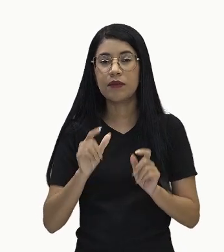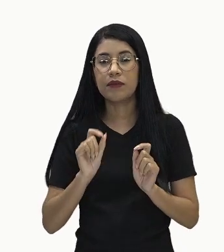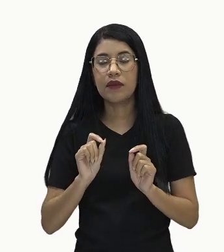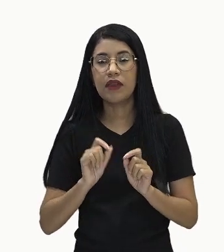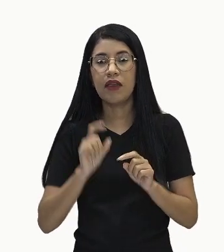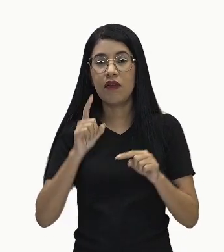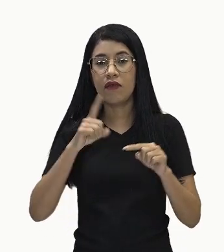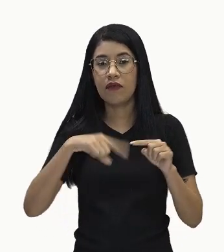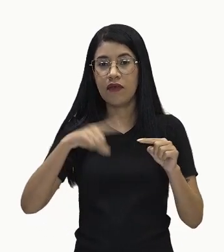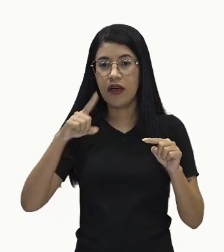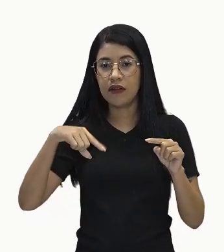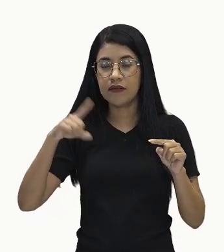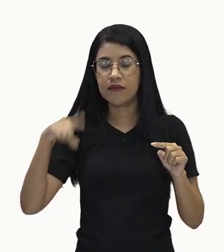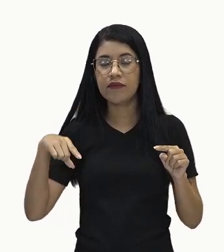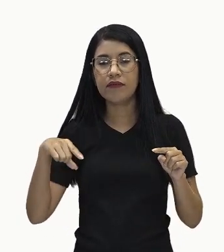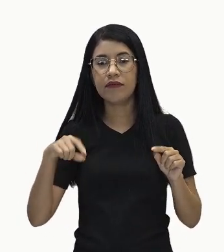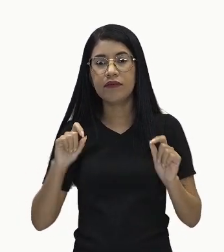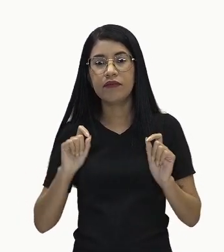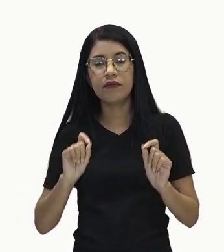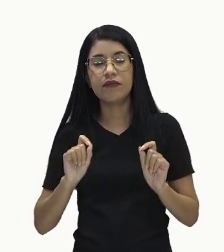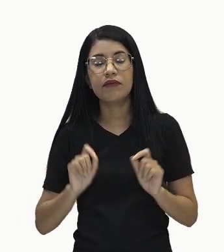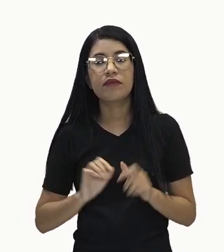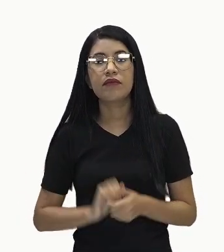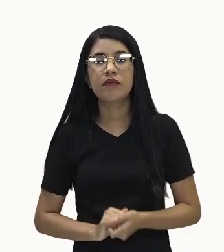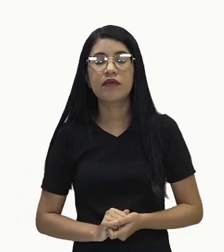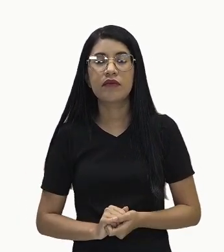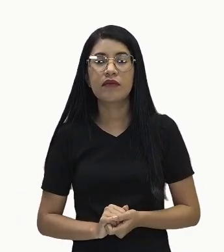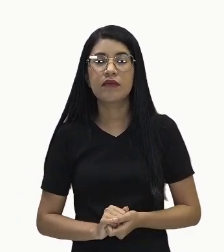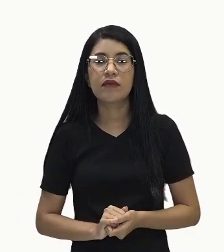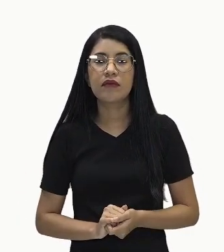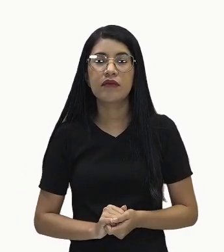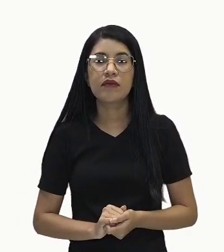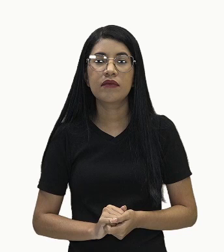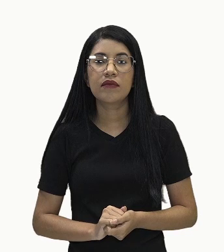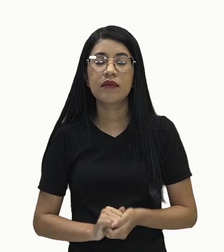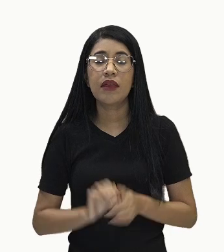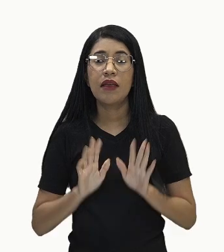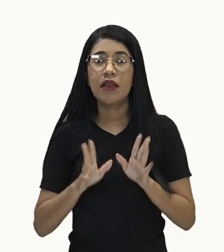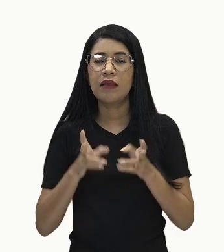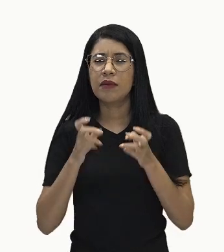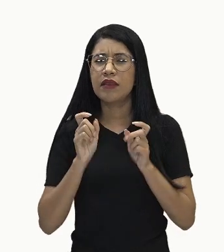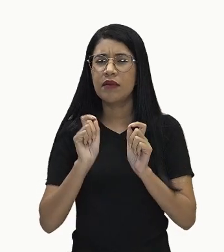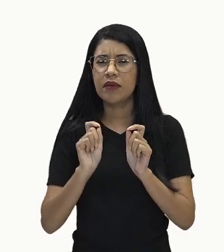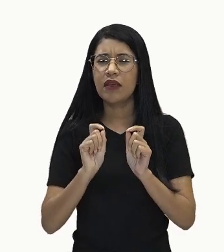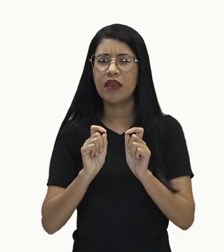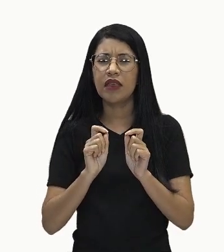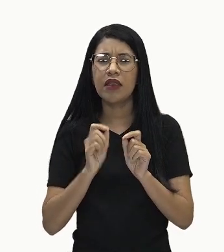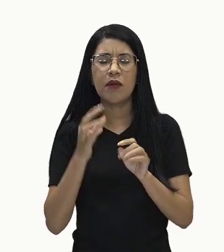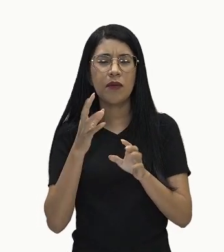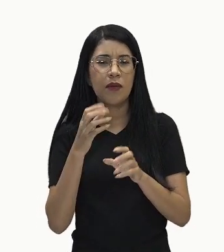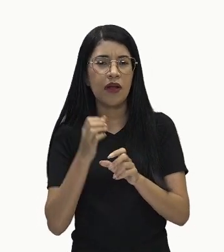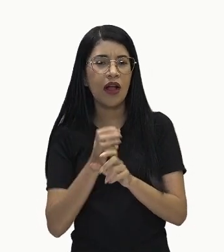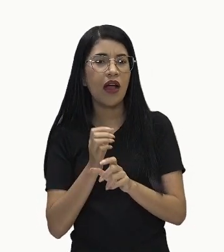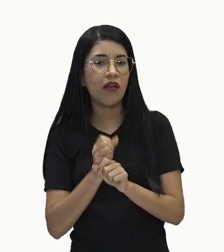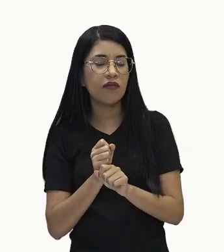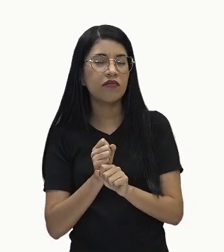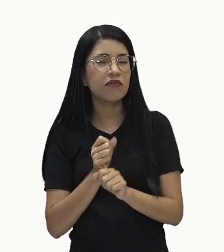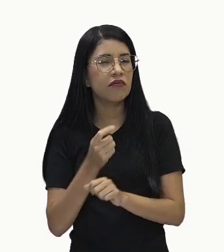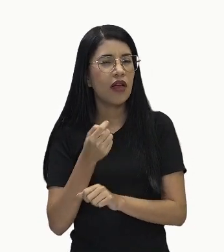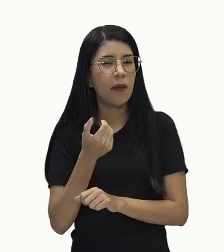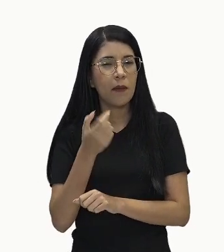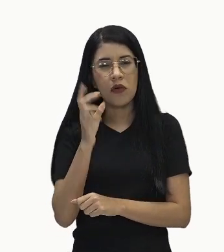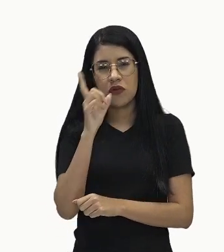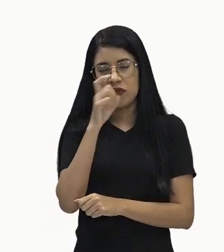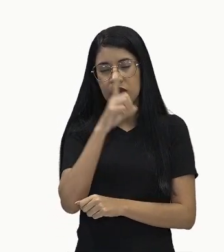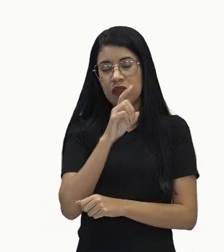certo? Ok, próximo passo, vamos para a nossa variância. Então, observe que